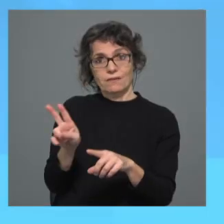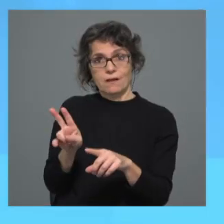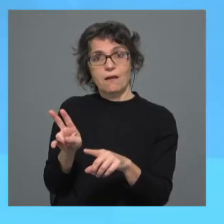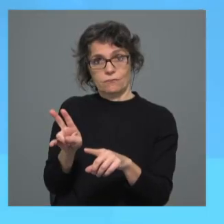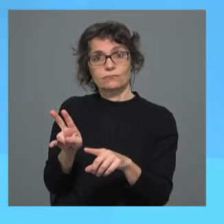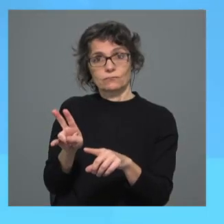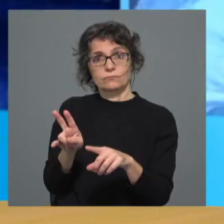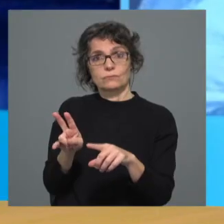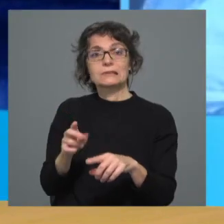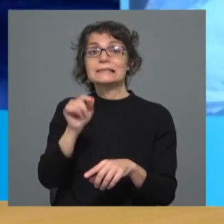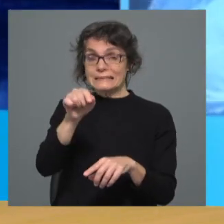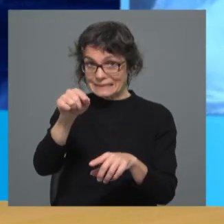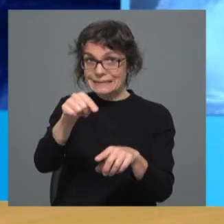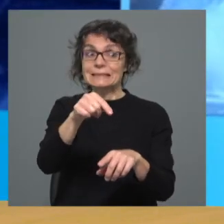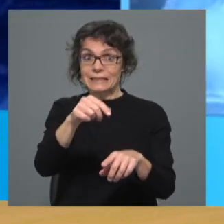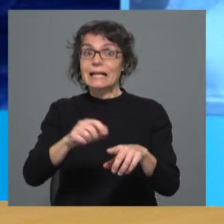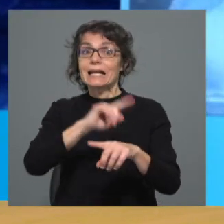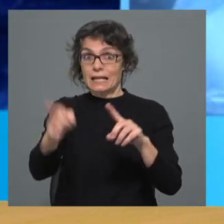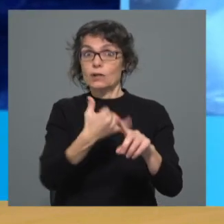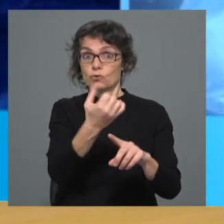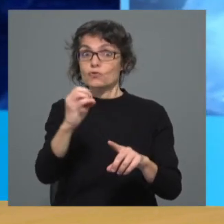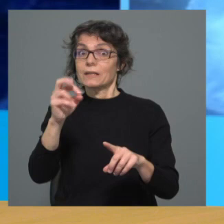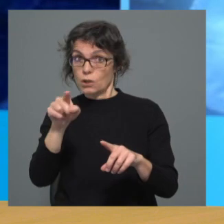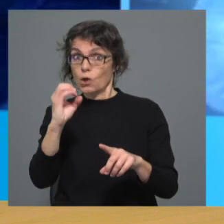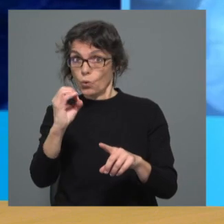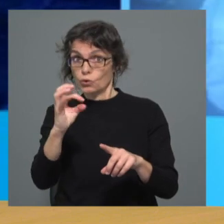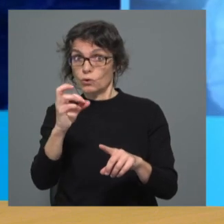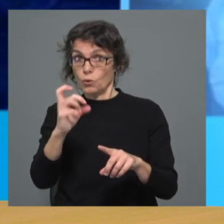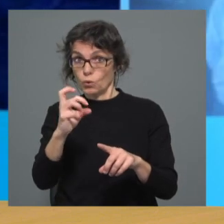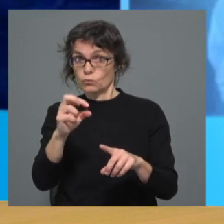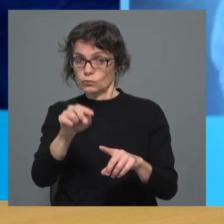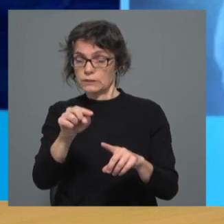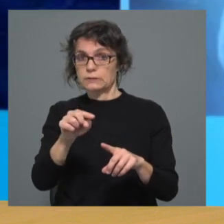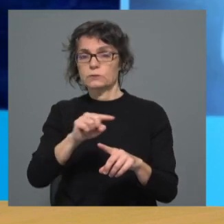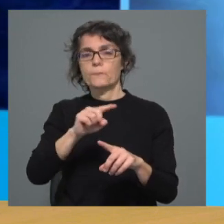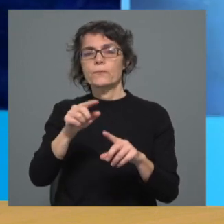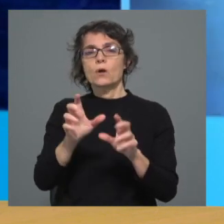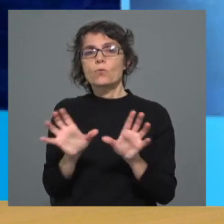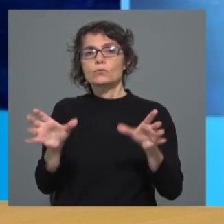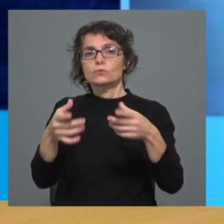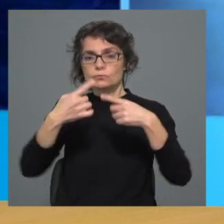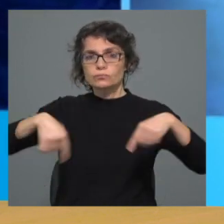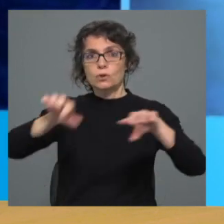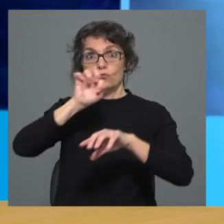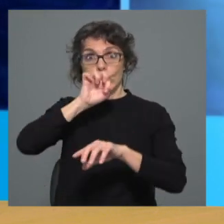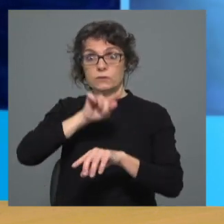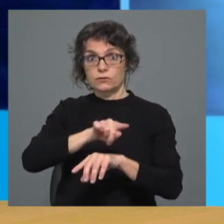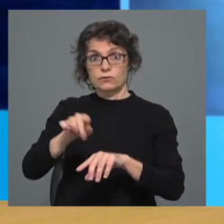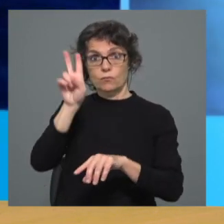sobre... Em 2008. Era exatamente aí que eu queria chegar. Em 2008 houve então um Sínodo dos Bispos